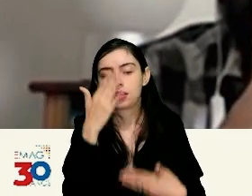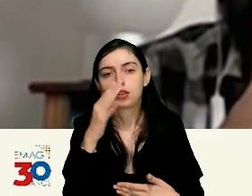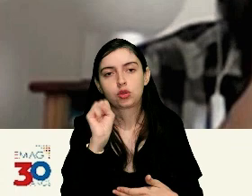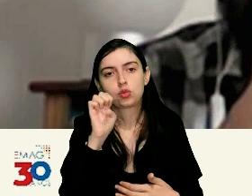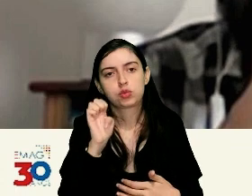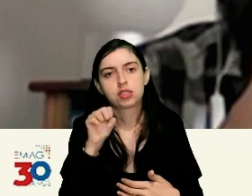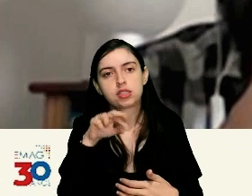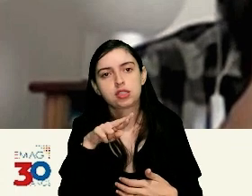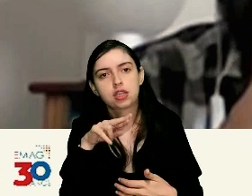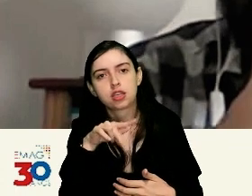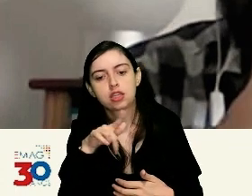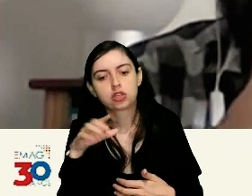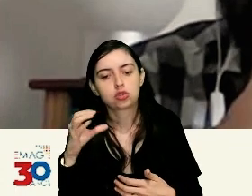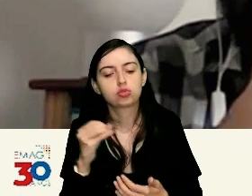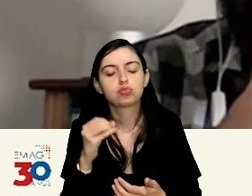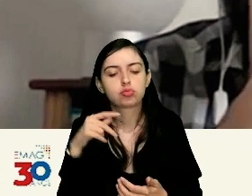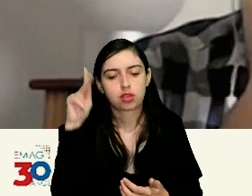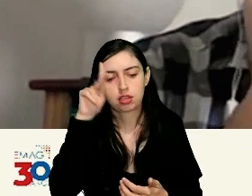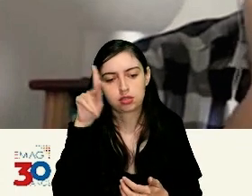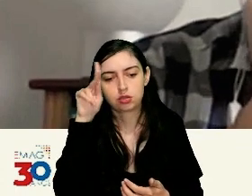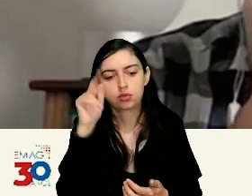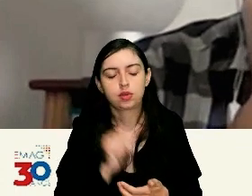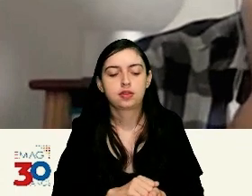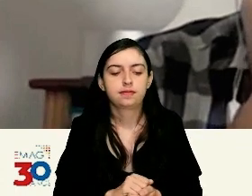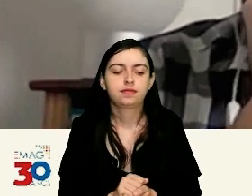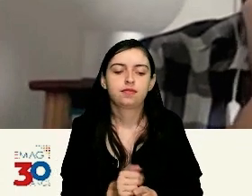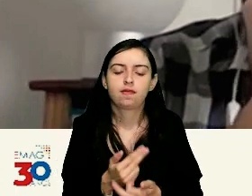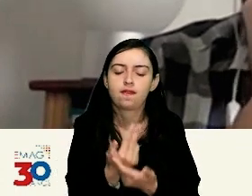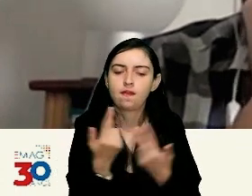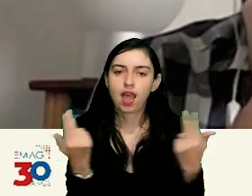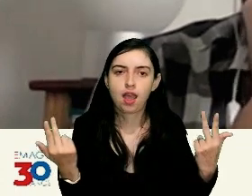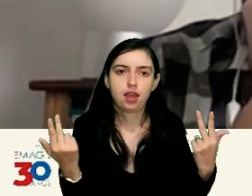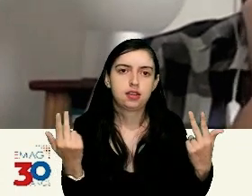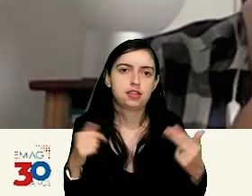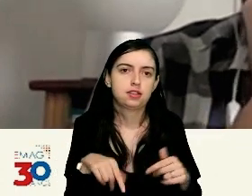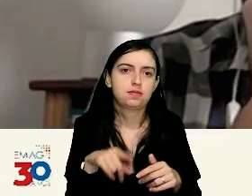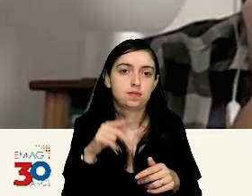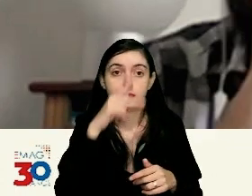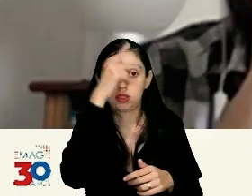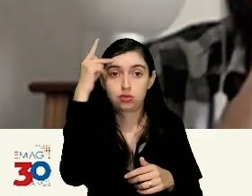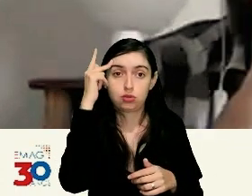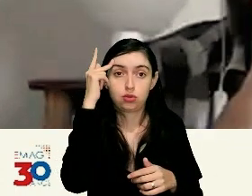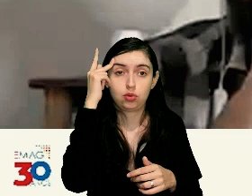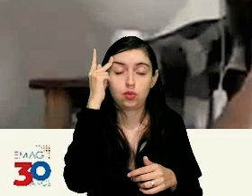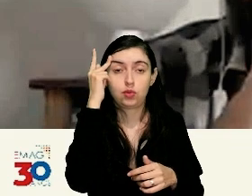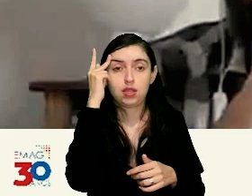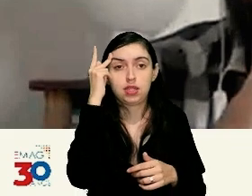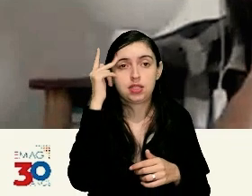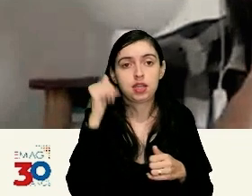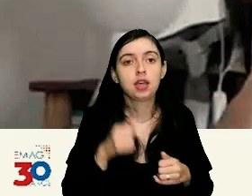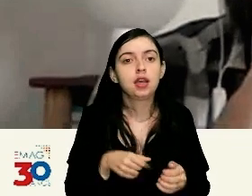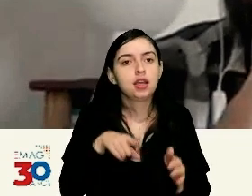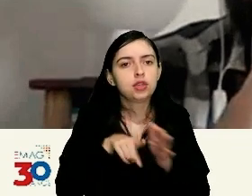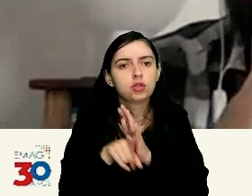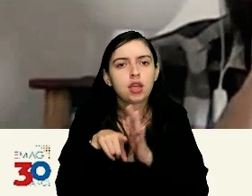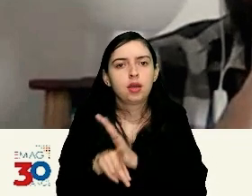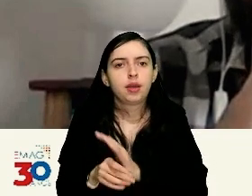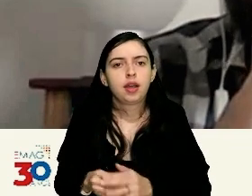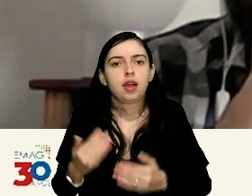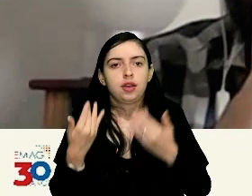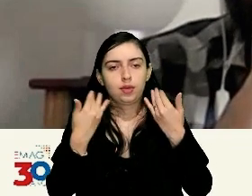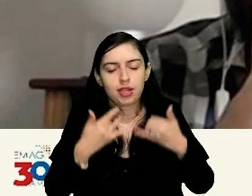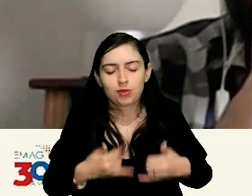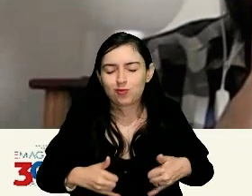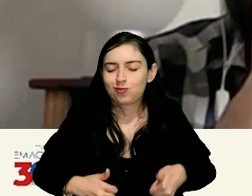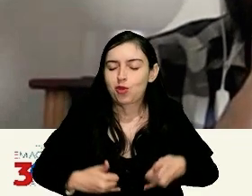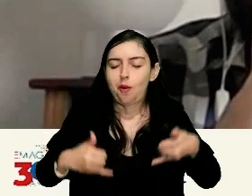a história. Várias pessoas aqui replicaram que foi muito emocionante, né, a história contada